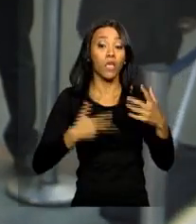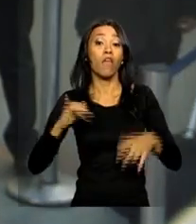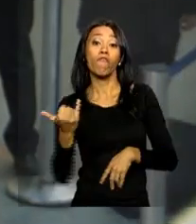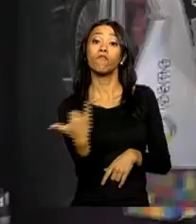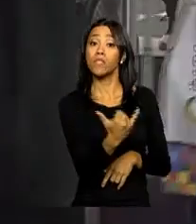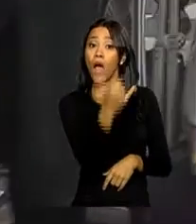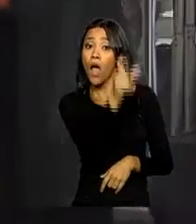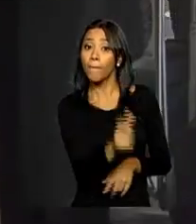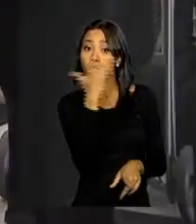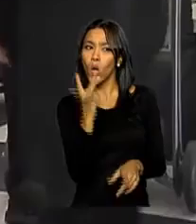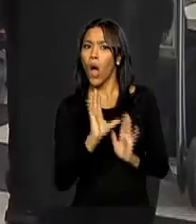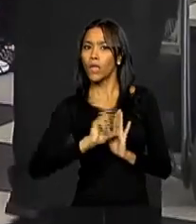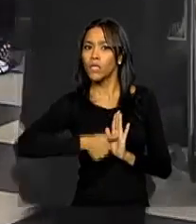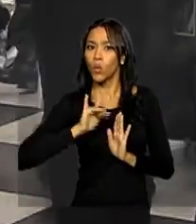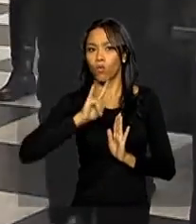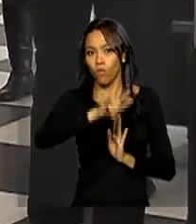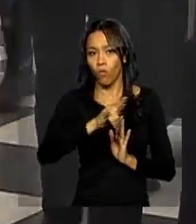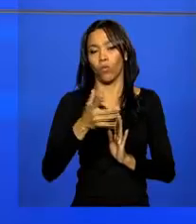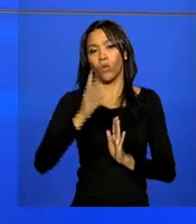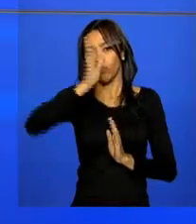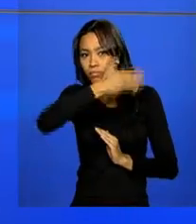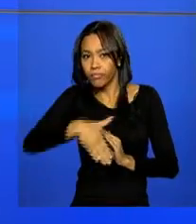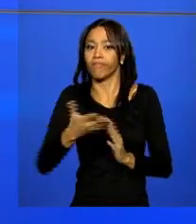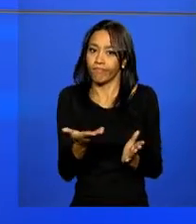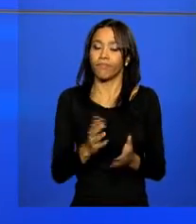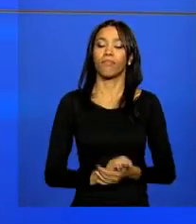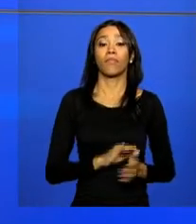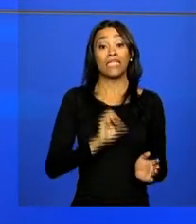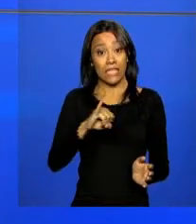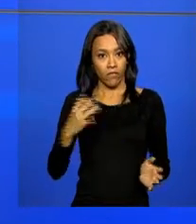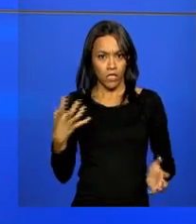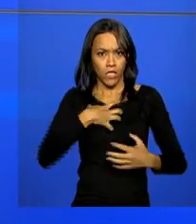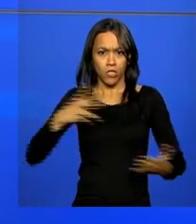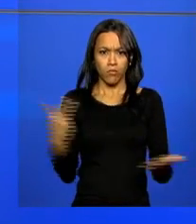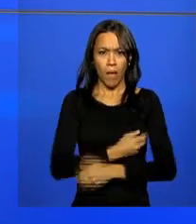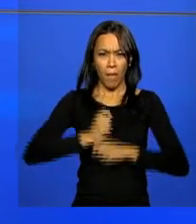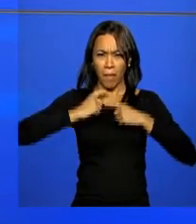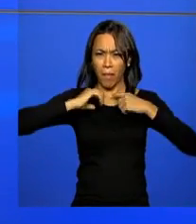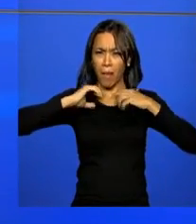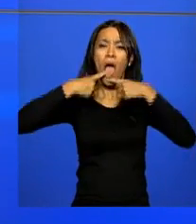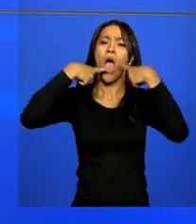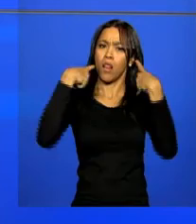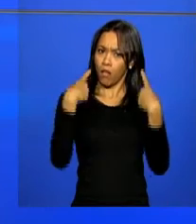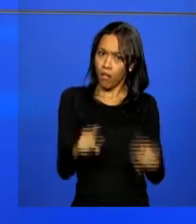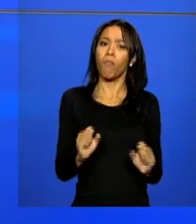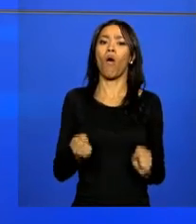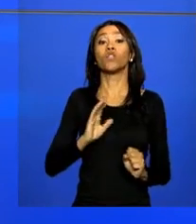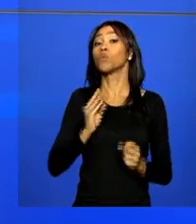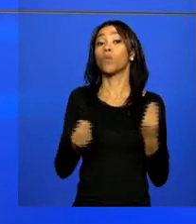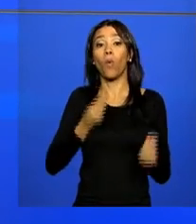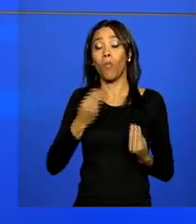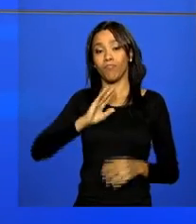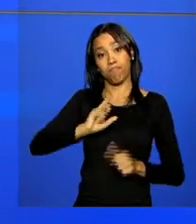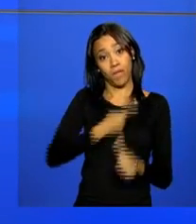sobre atrasos e cancelamentos de vôos caso algum passageiro seja prejudicado a orientação da agência para que